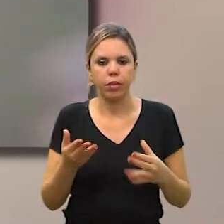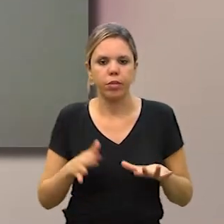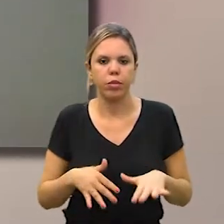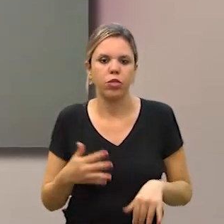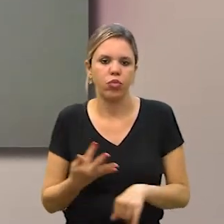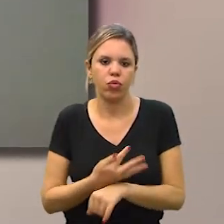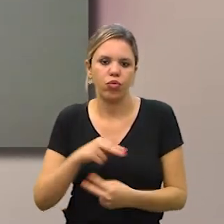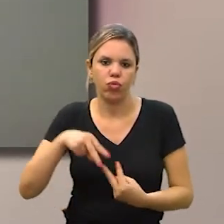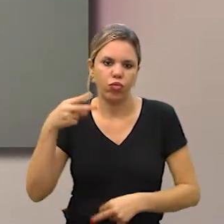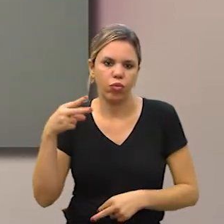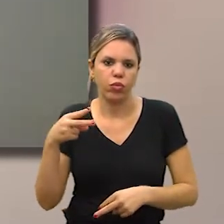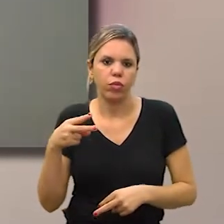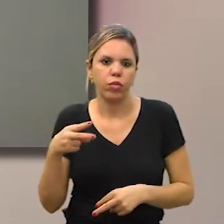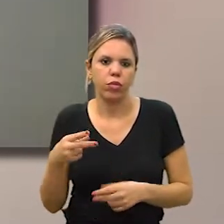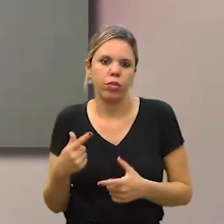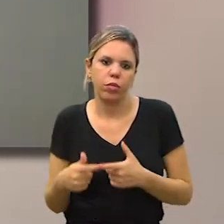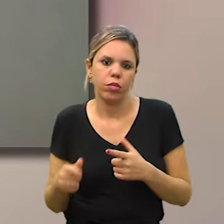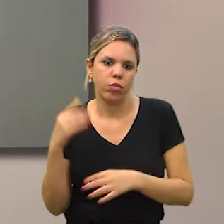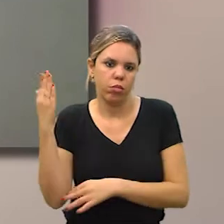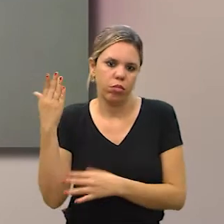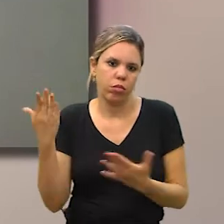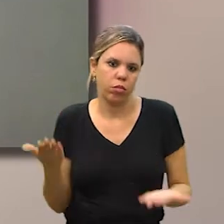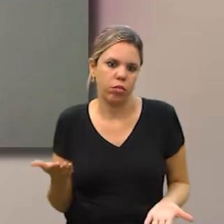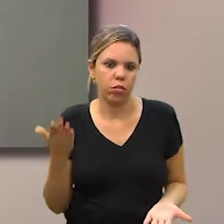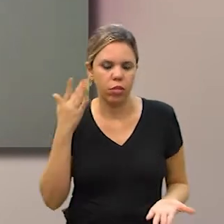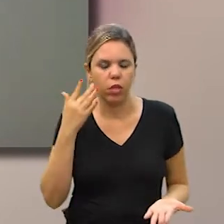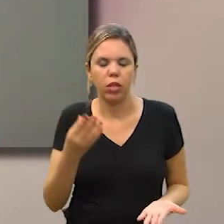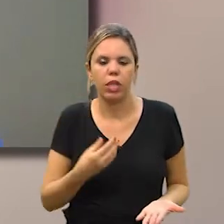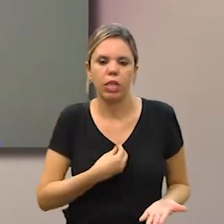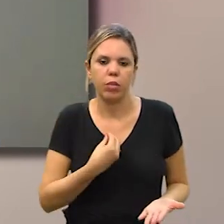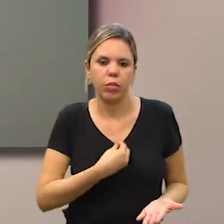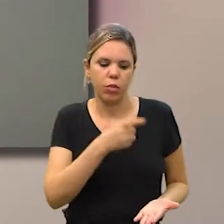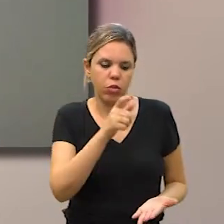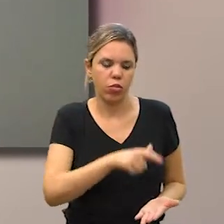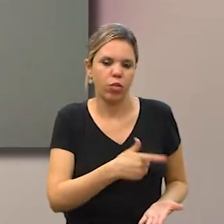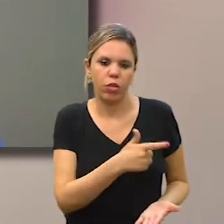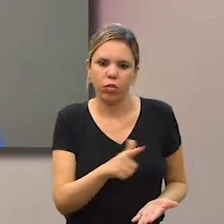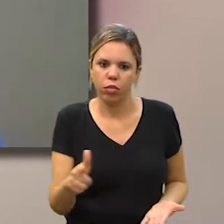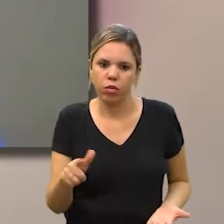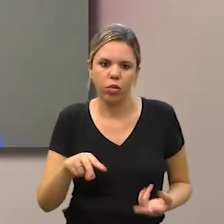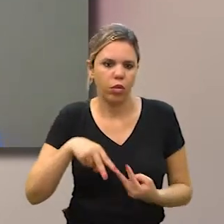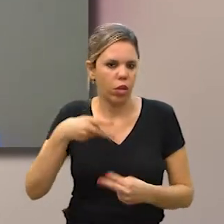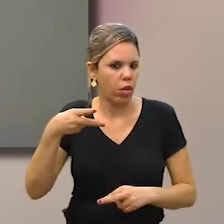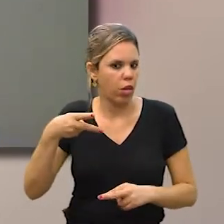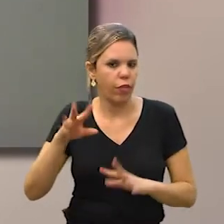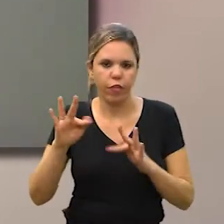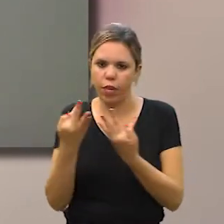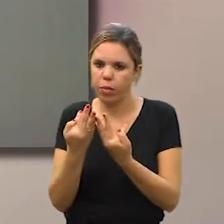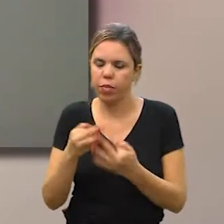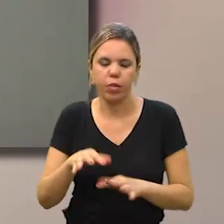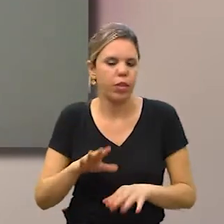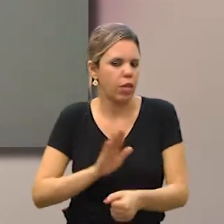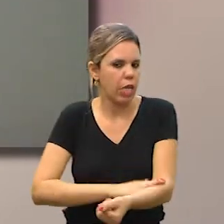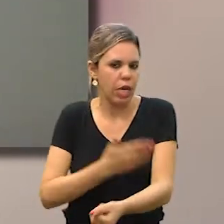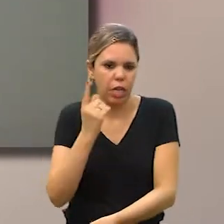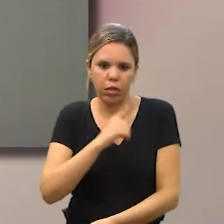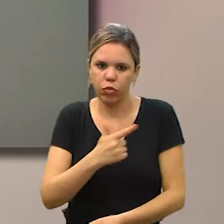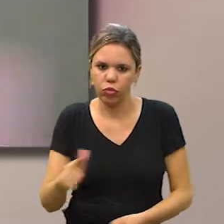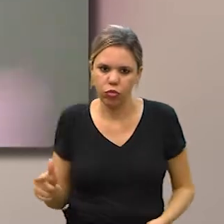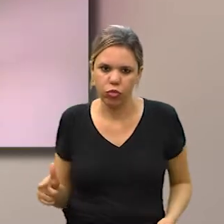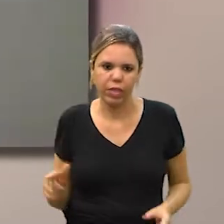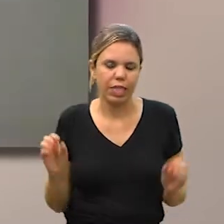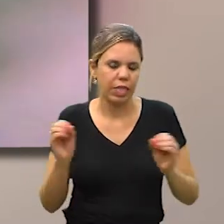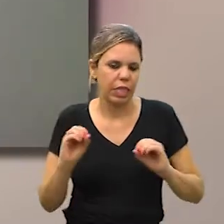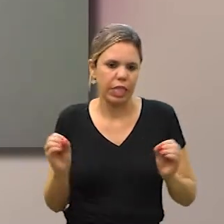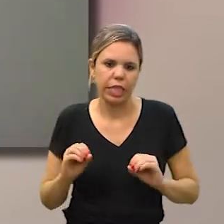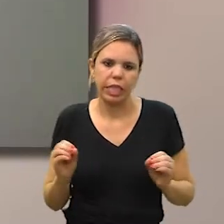muito da carga genética e dos fatores ambientais vamos supor uma pessoa que não tem a carga genética proteína atenção não